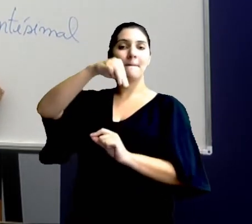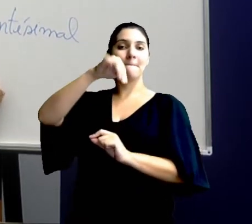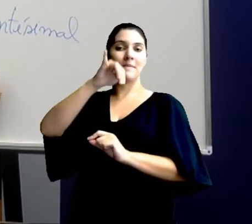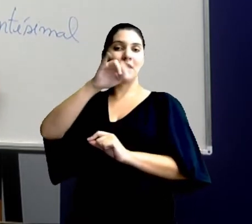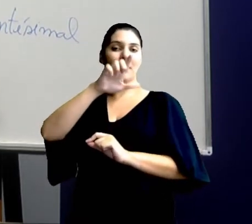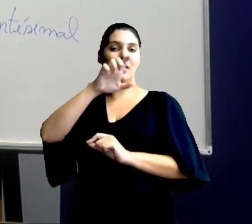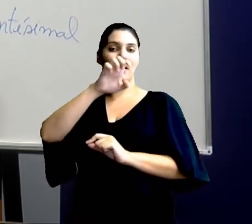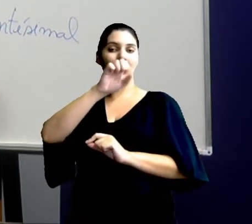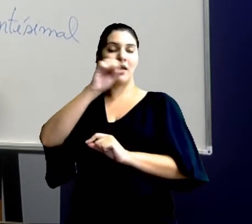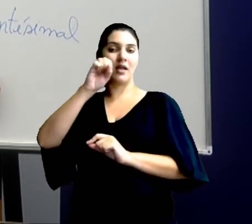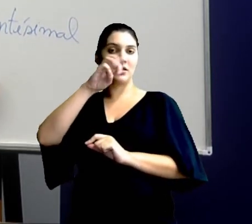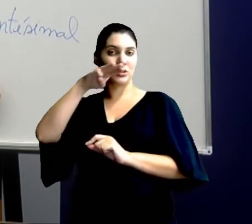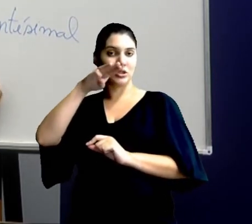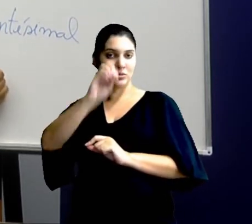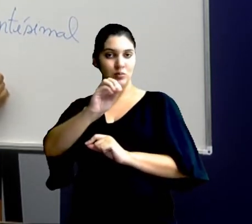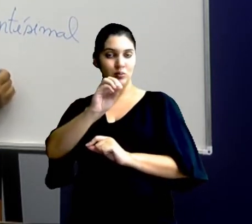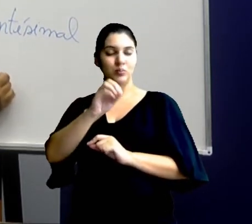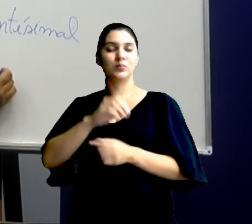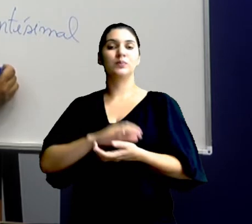milésimo.